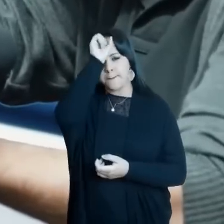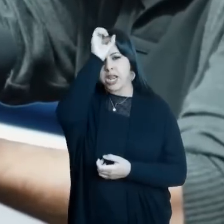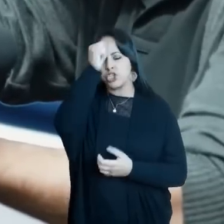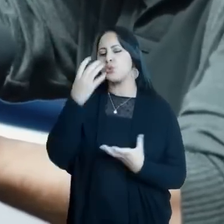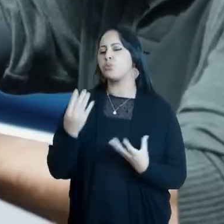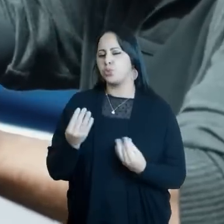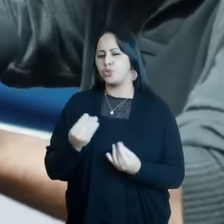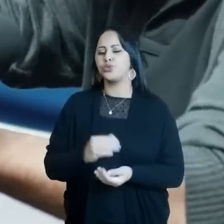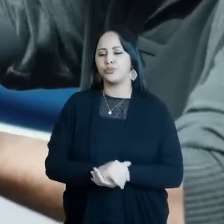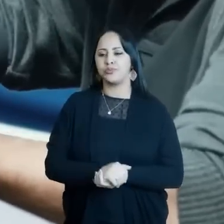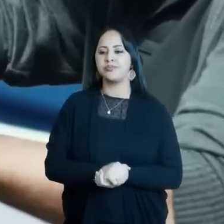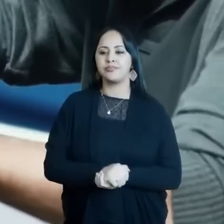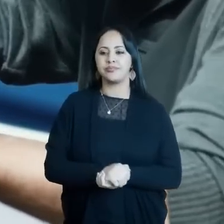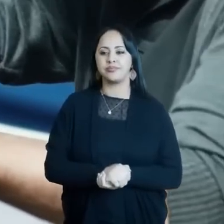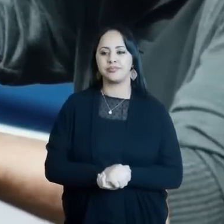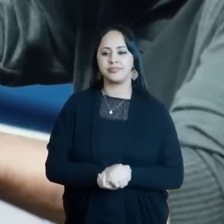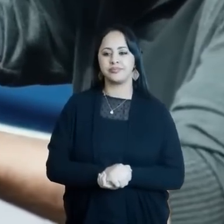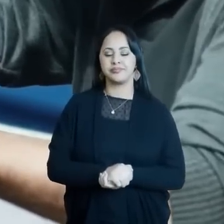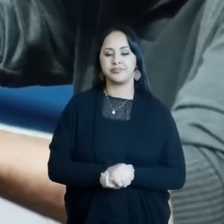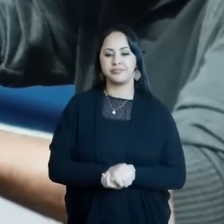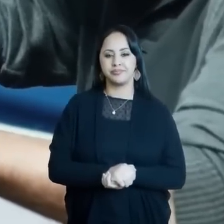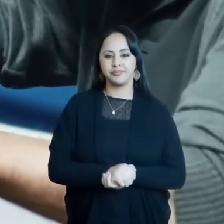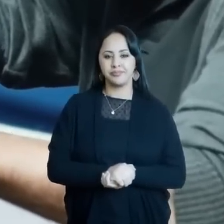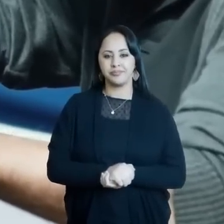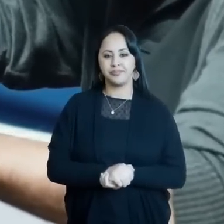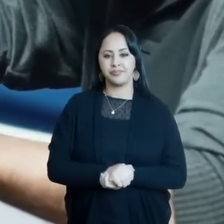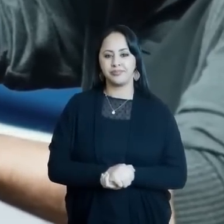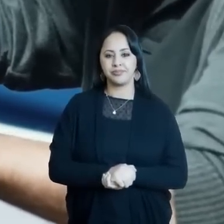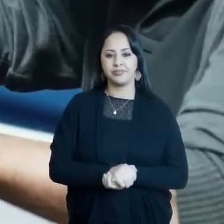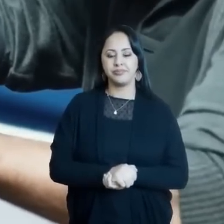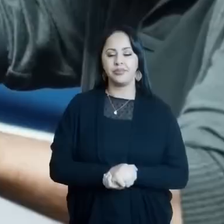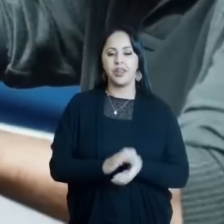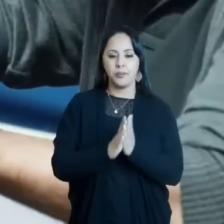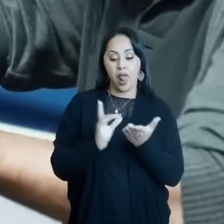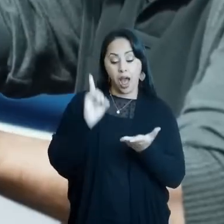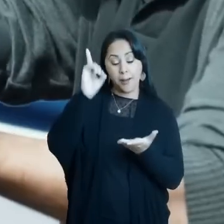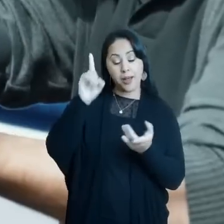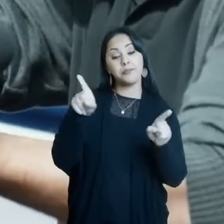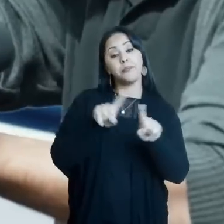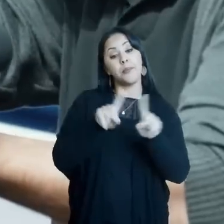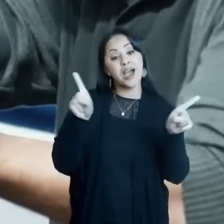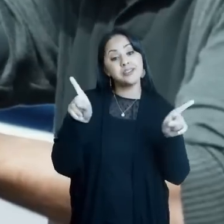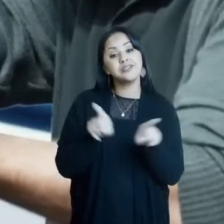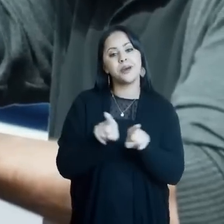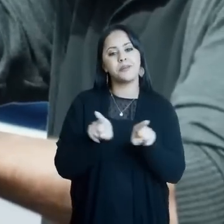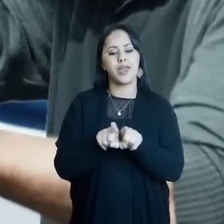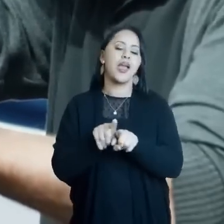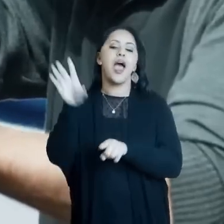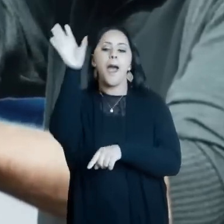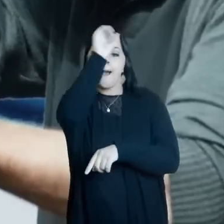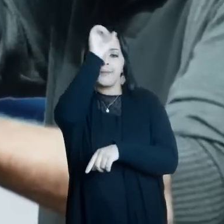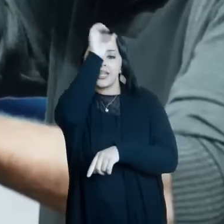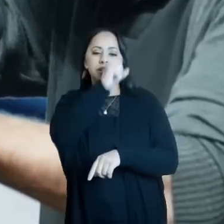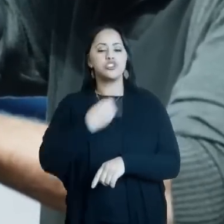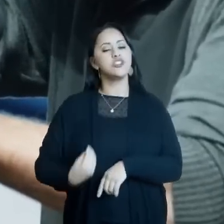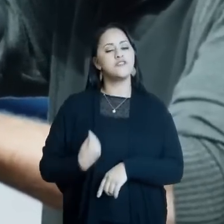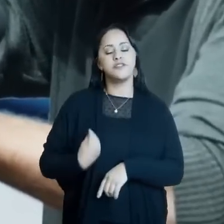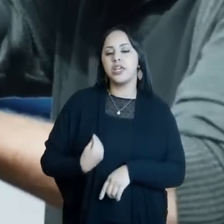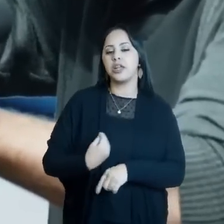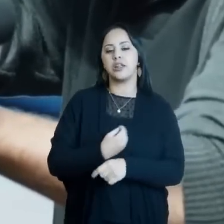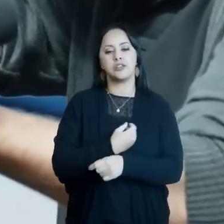muito. Benção. Não só pela palavra, mas também aprendizado de vida e